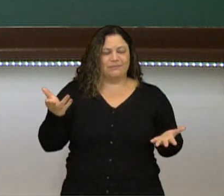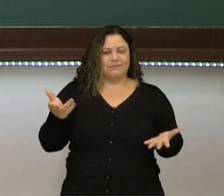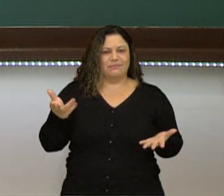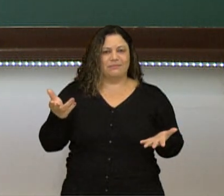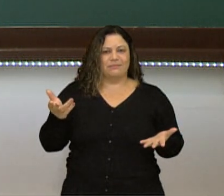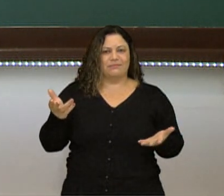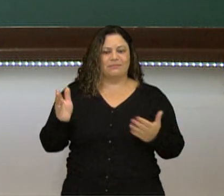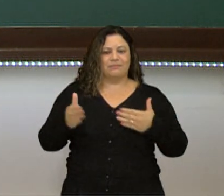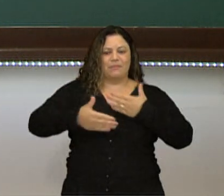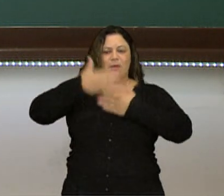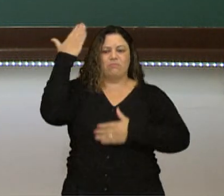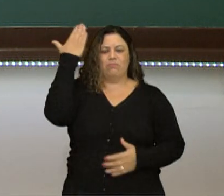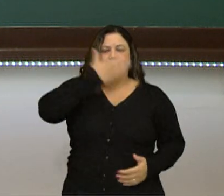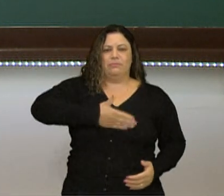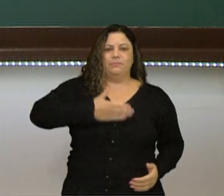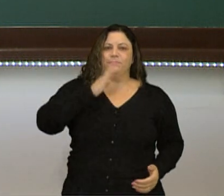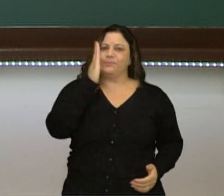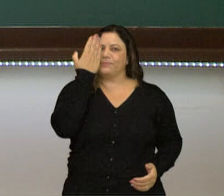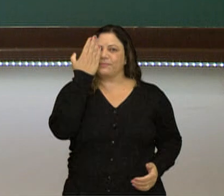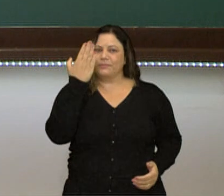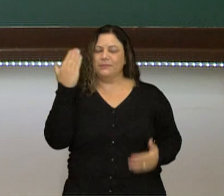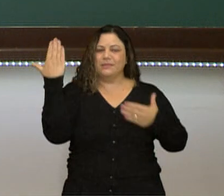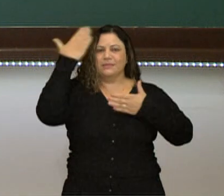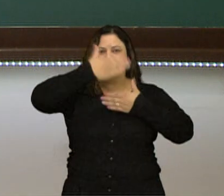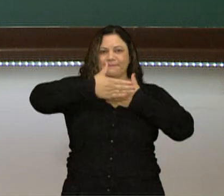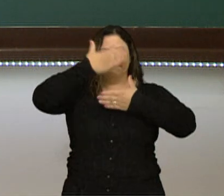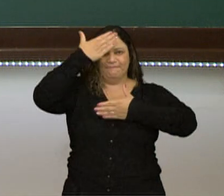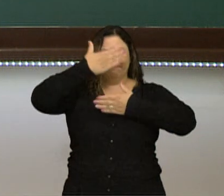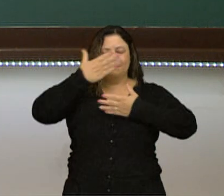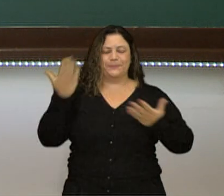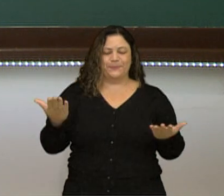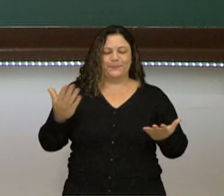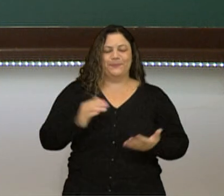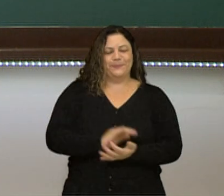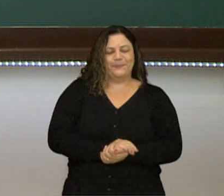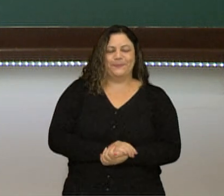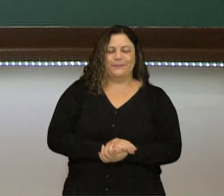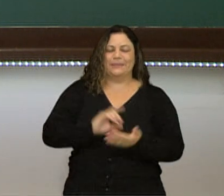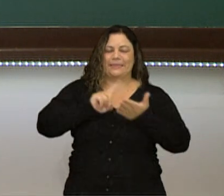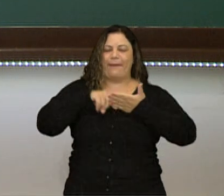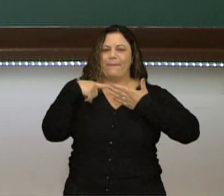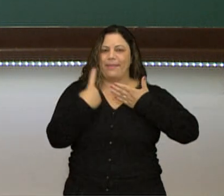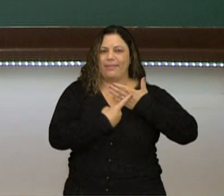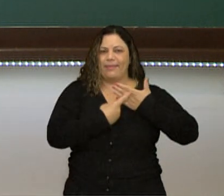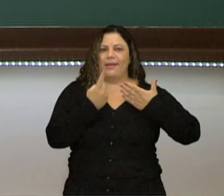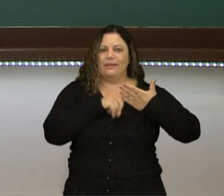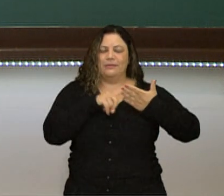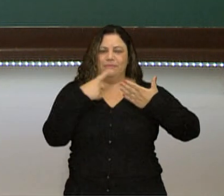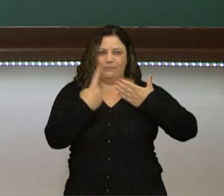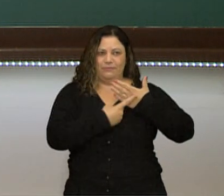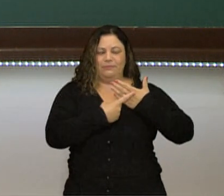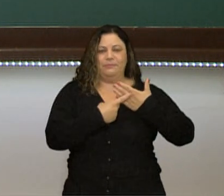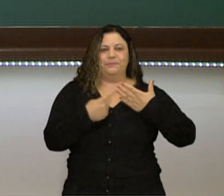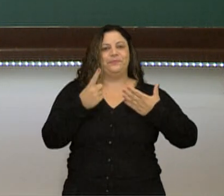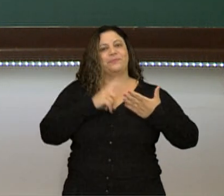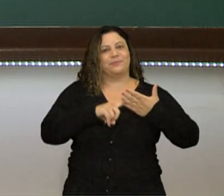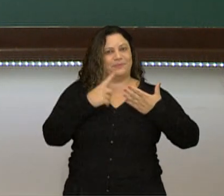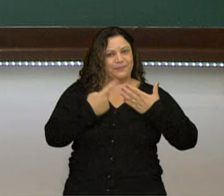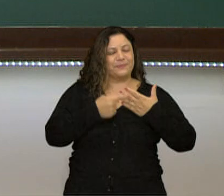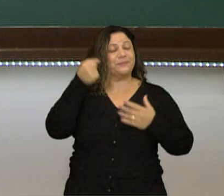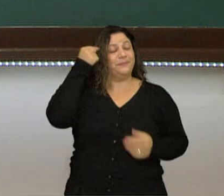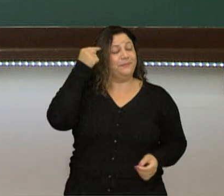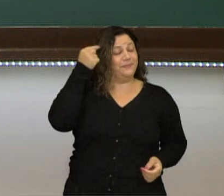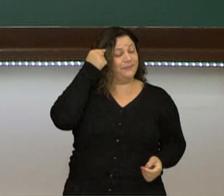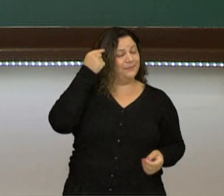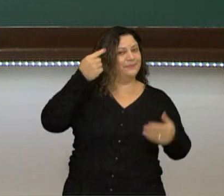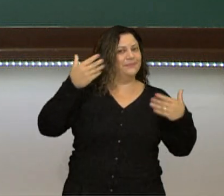uma armadura à sua volta? Claro que essa armadura é metafórica, né? Pense aí, isso aí, pense aí.